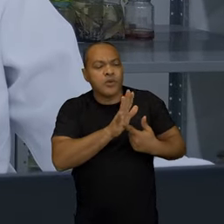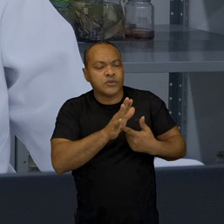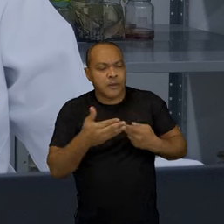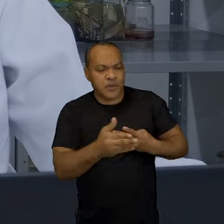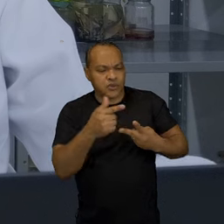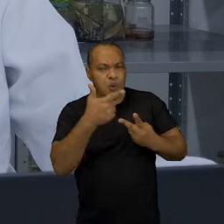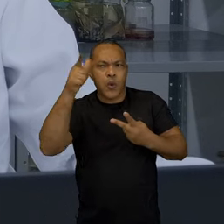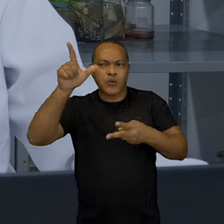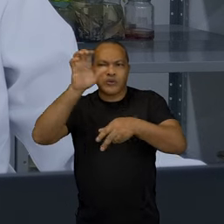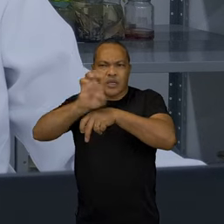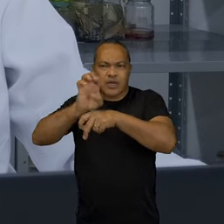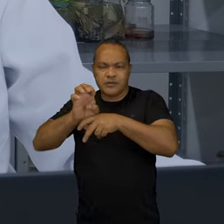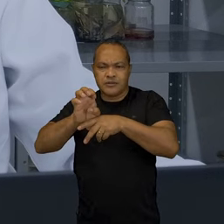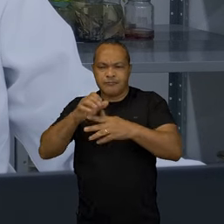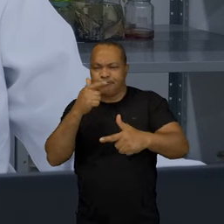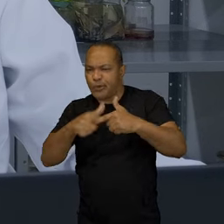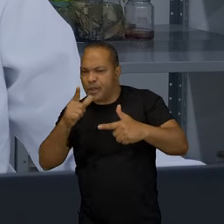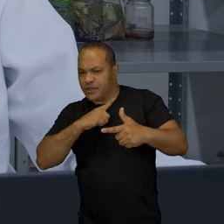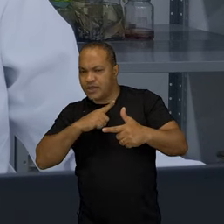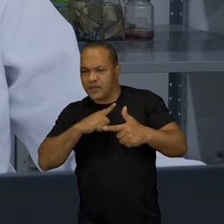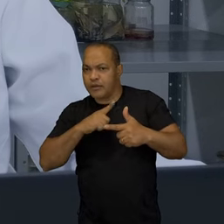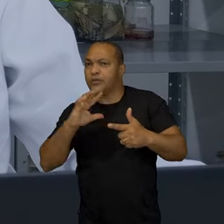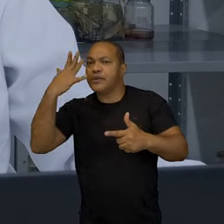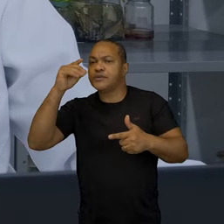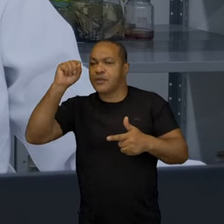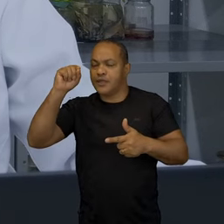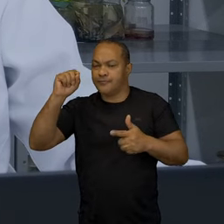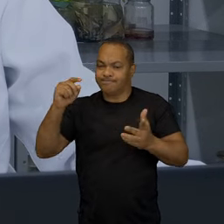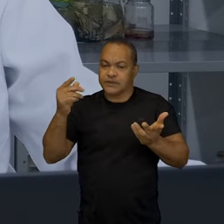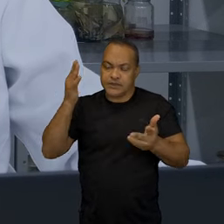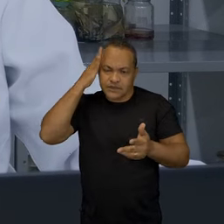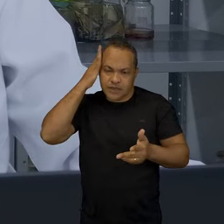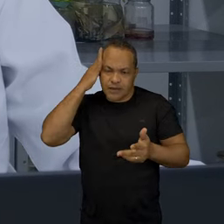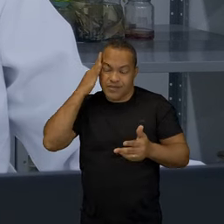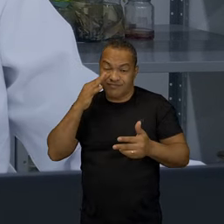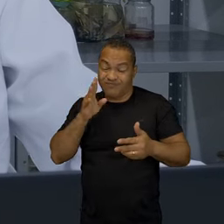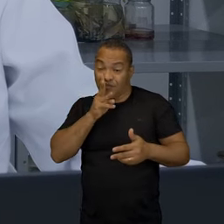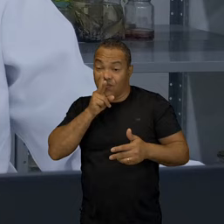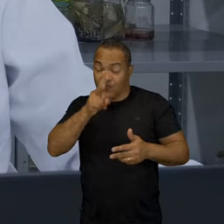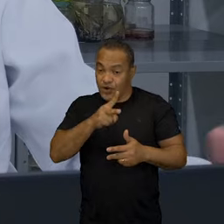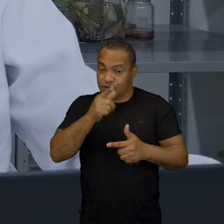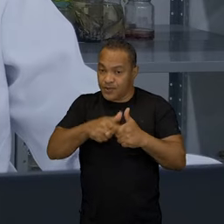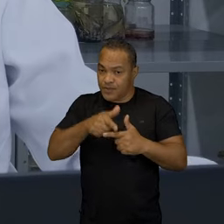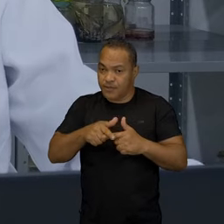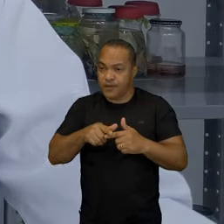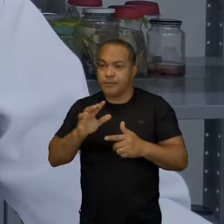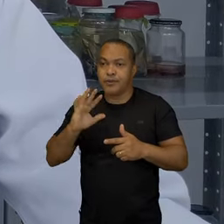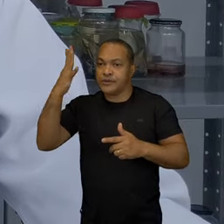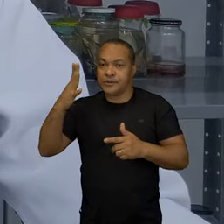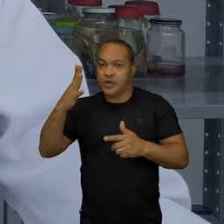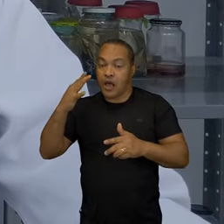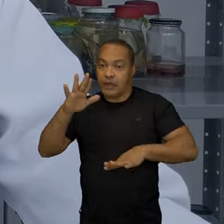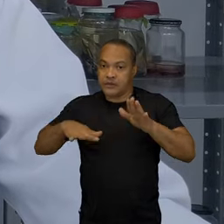não nativas e o impacto dessas espécies não nativas eles são bastante intensos, provocando, em